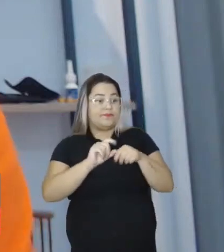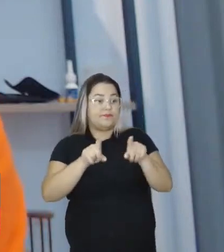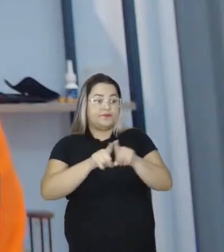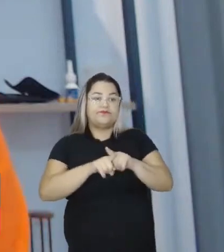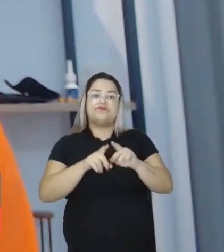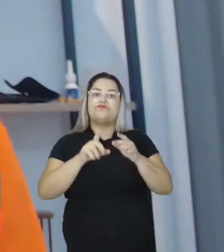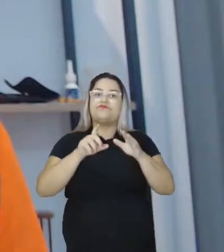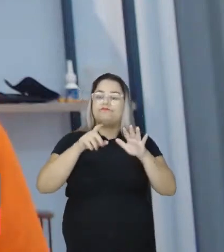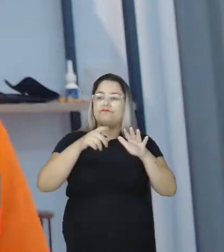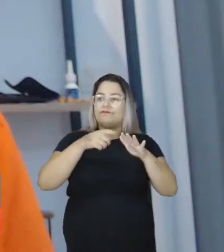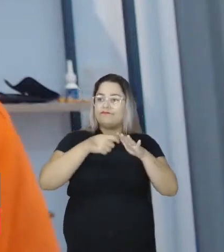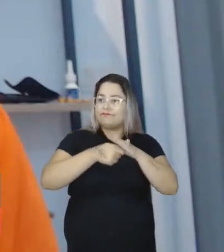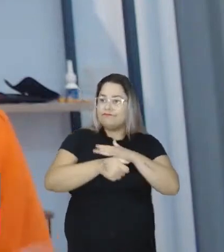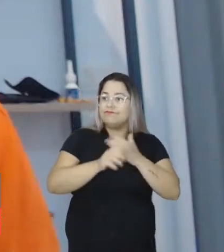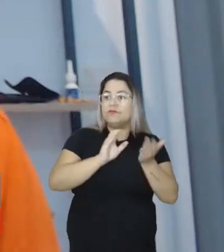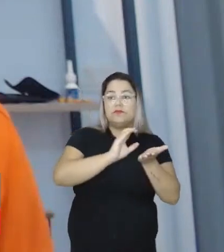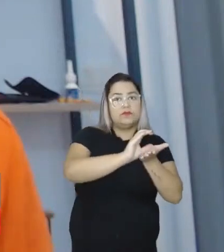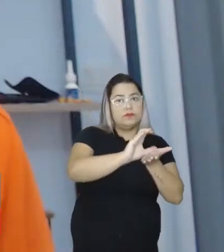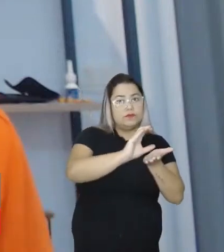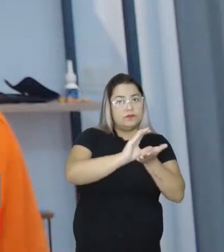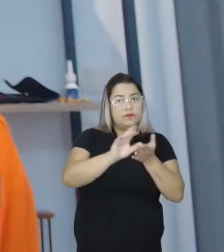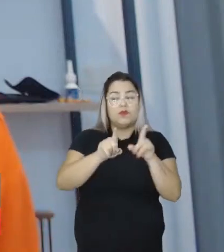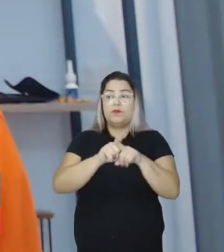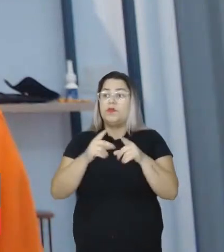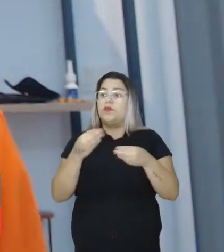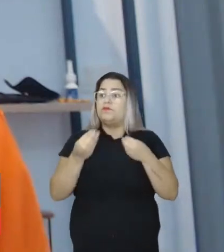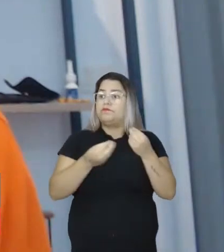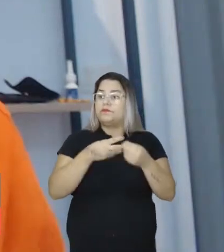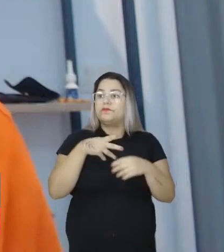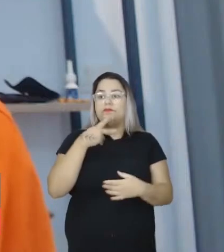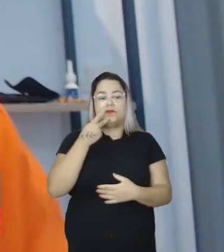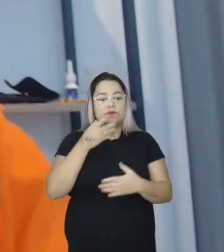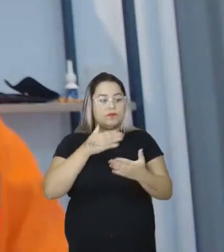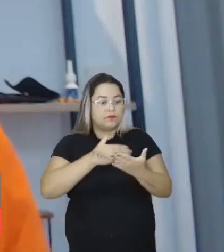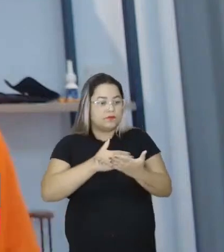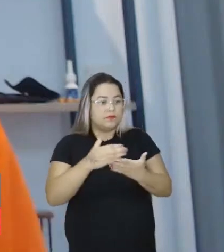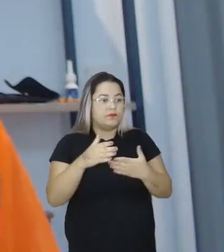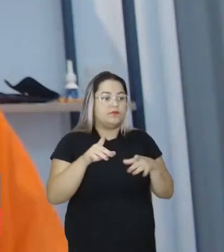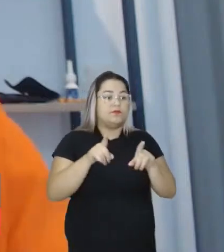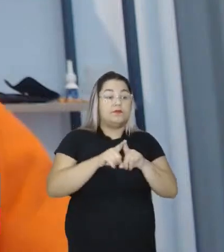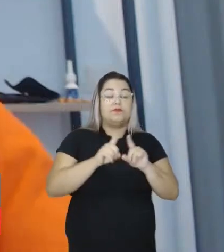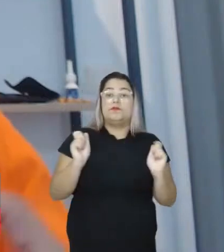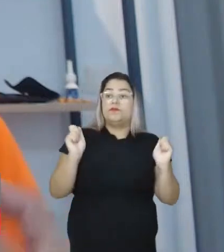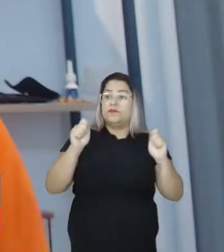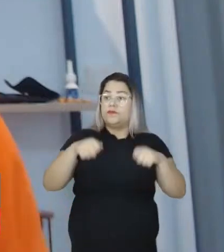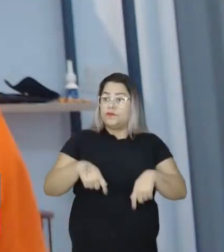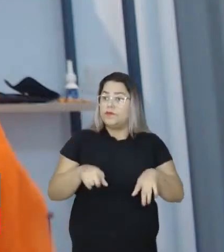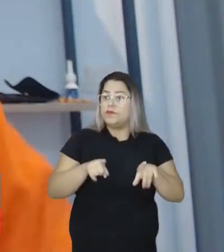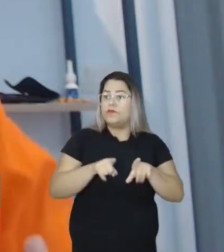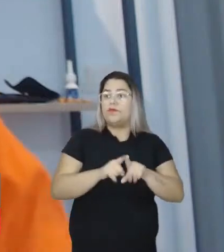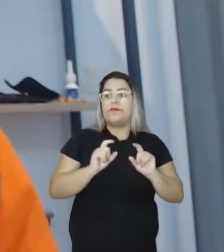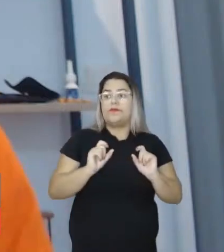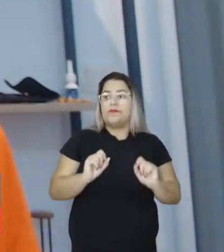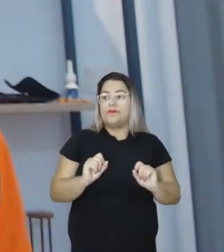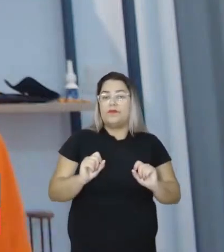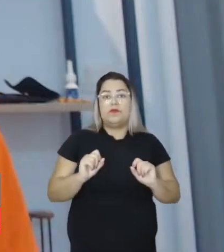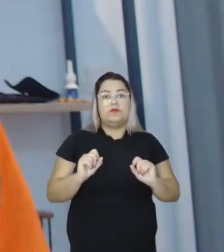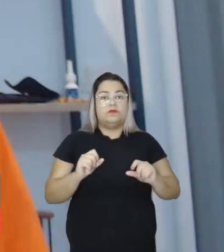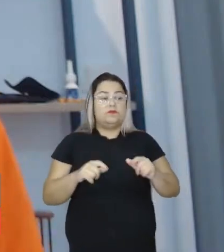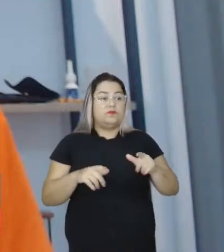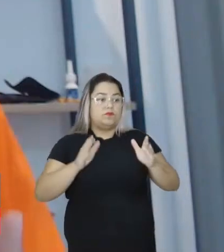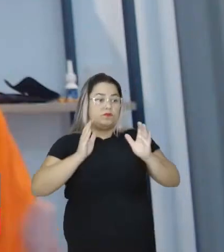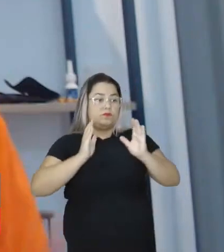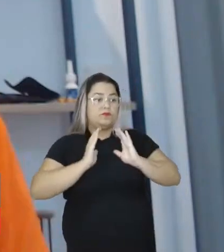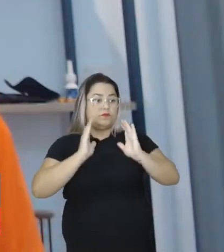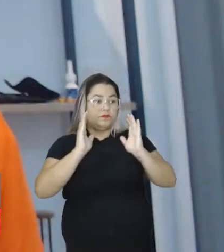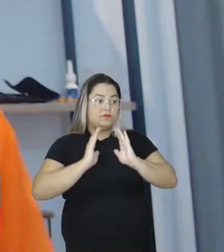para a transição energética. Como aqui nós colocamos no início, nós precisamos aproveitar esse potencial de geração de